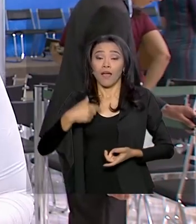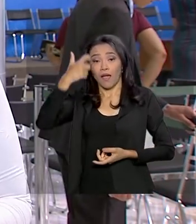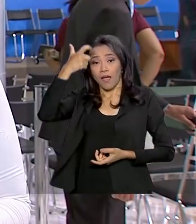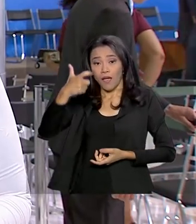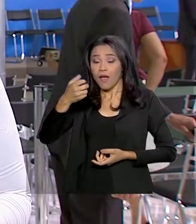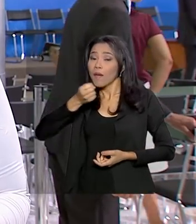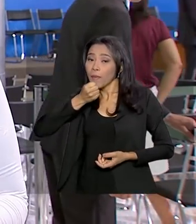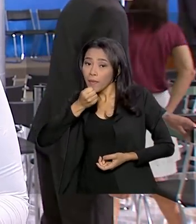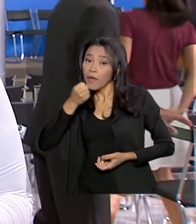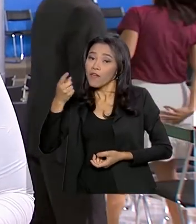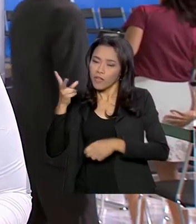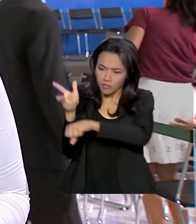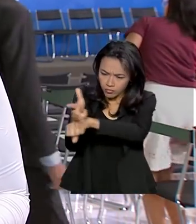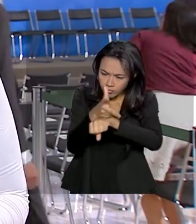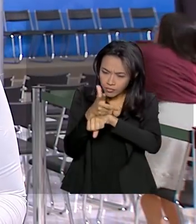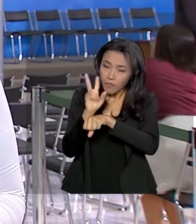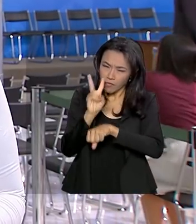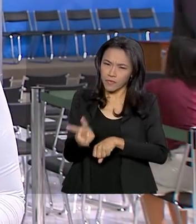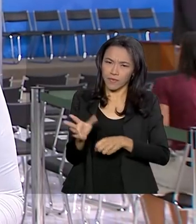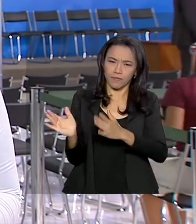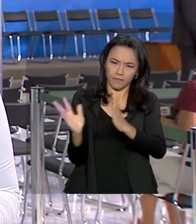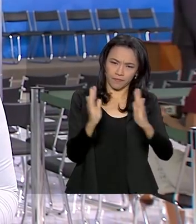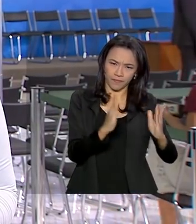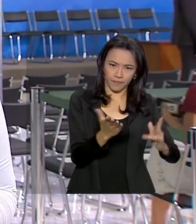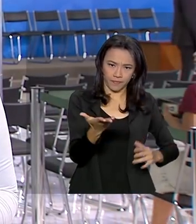reportagem sobre o assunto. Vamos assistir.